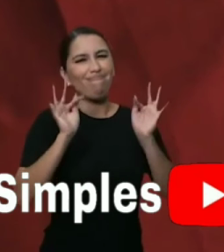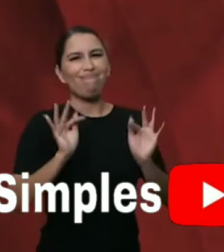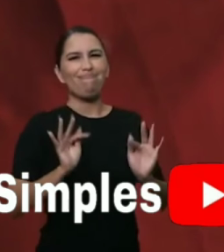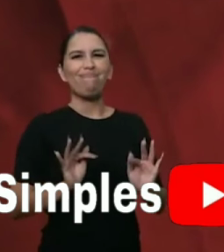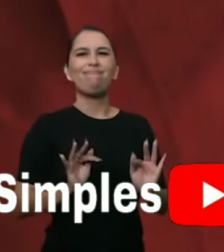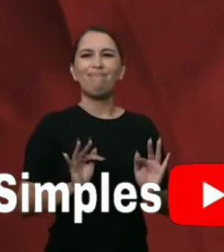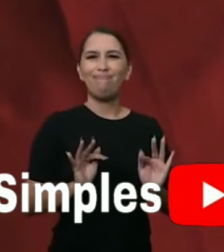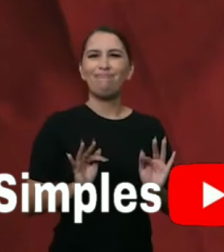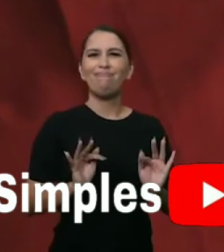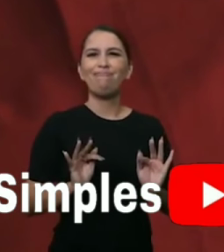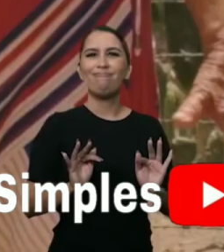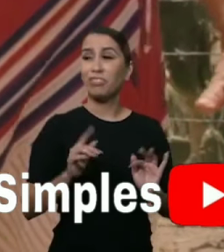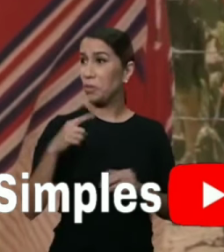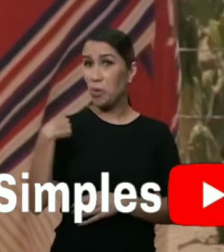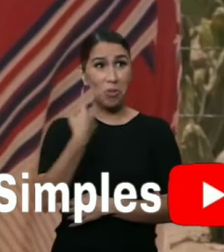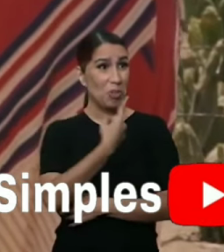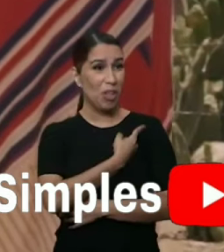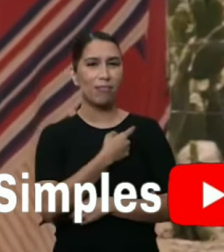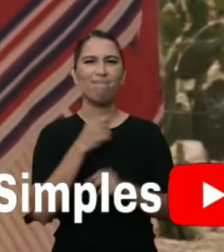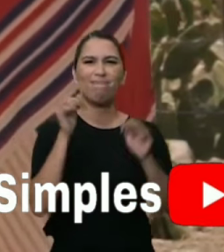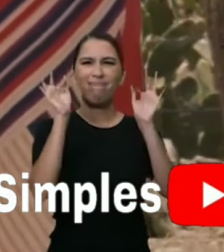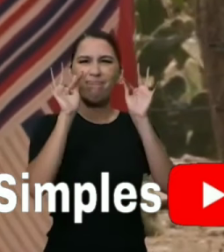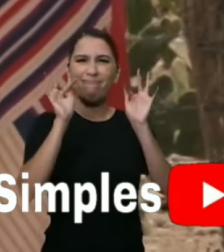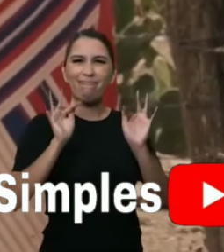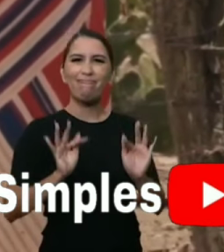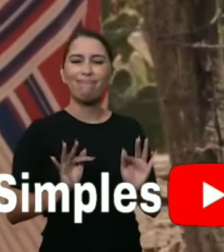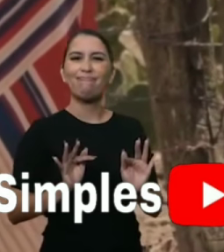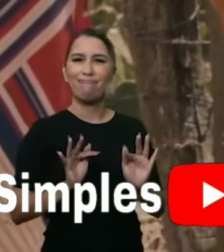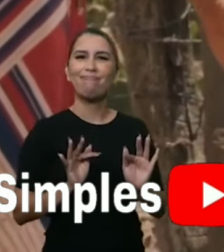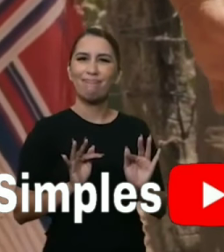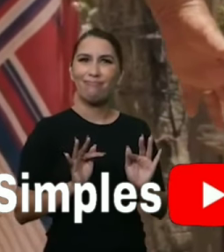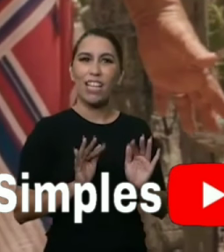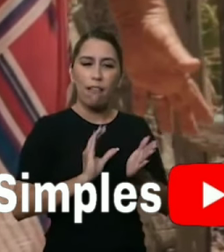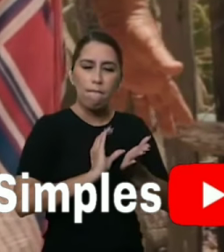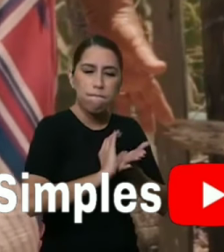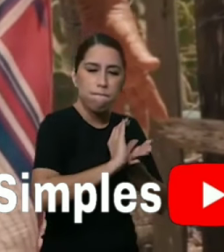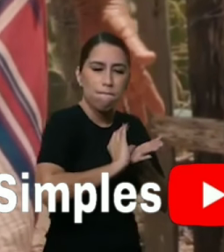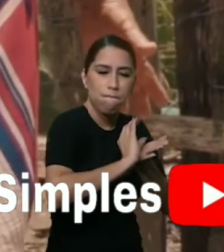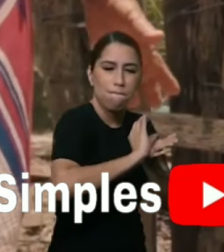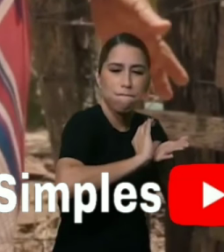Deu para ajudar a família toda nesse momento. Esse auxílio